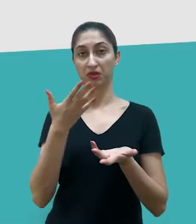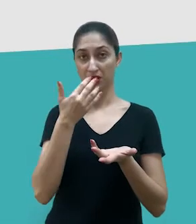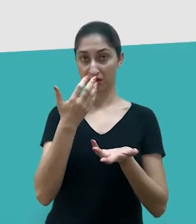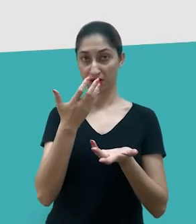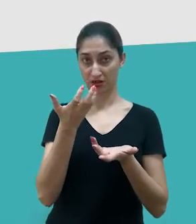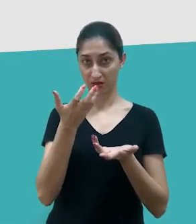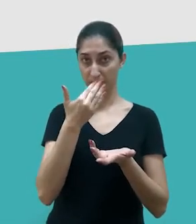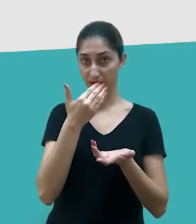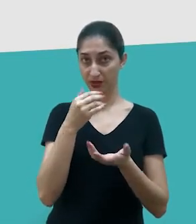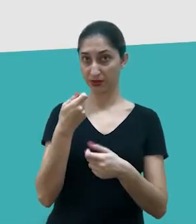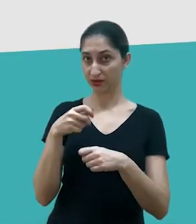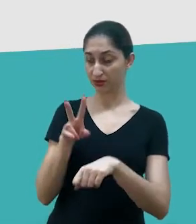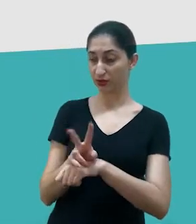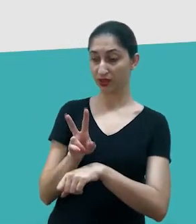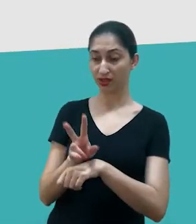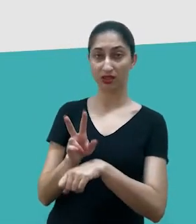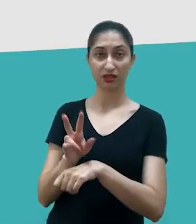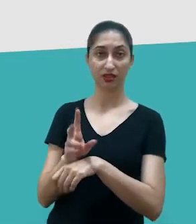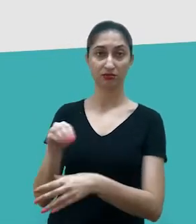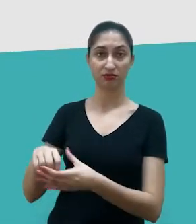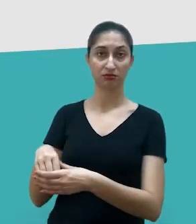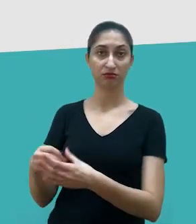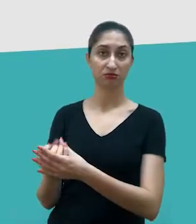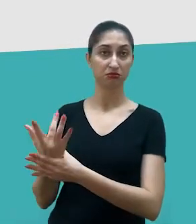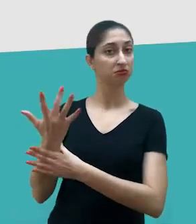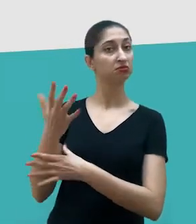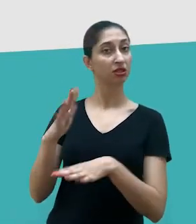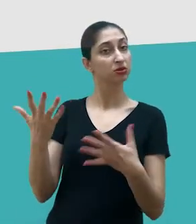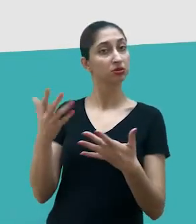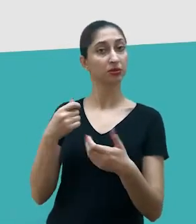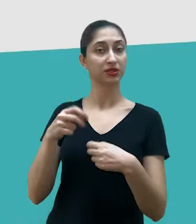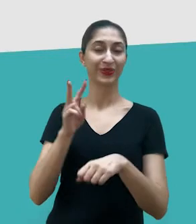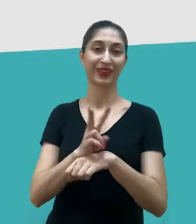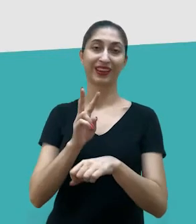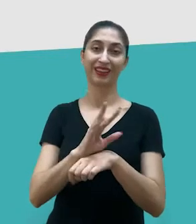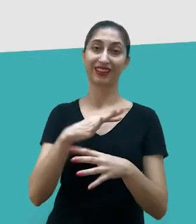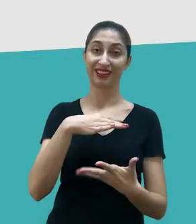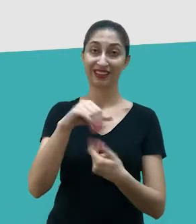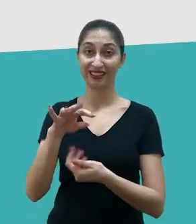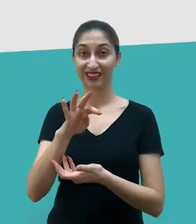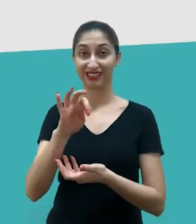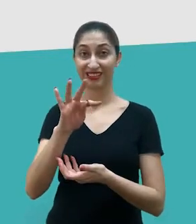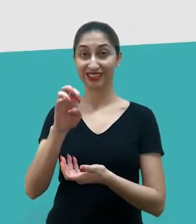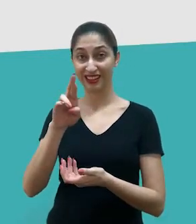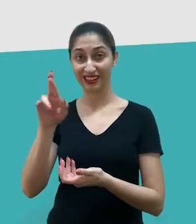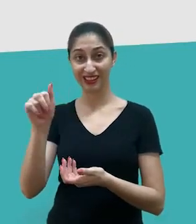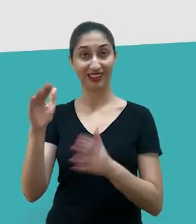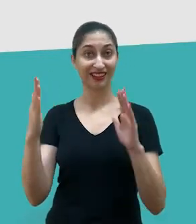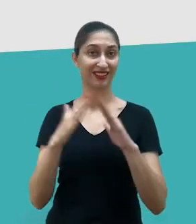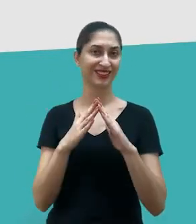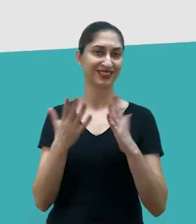A gente precisa cuidar dessa casa. Então, o que nós precisamos repensar é que nós